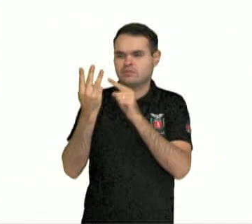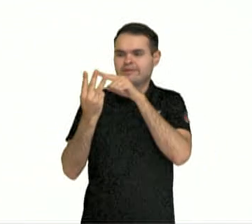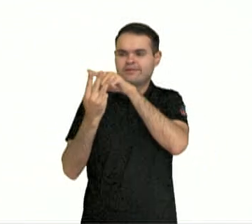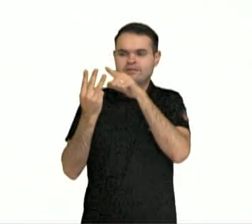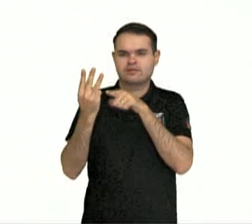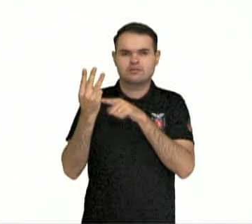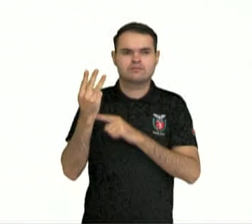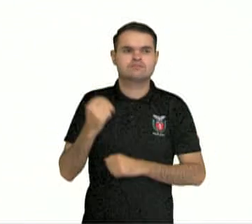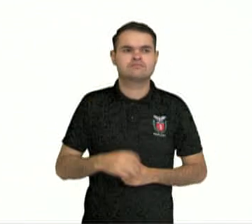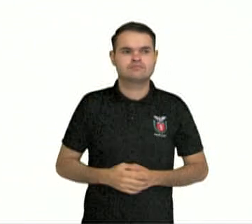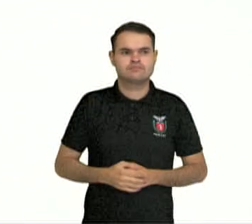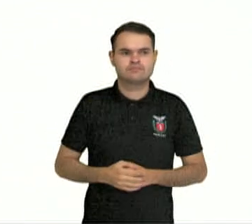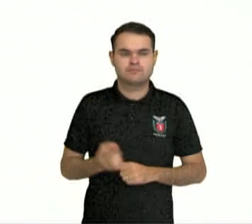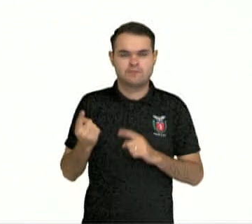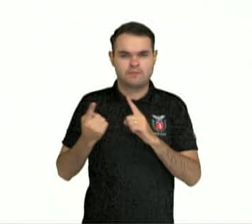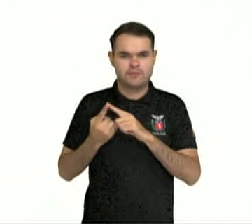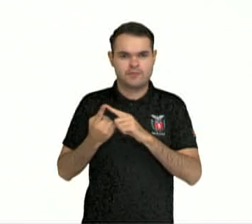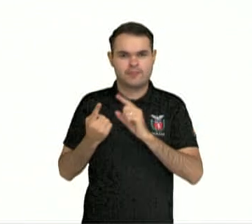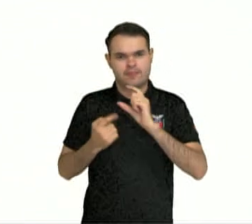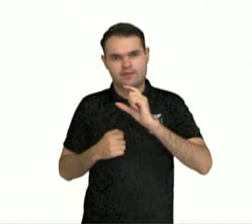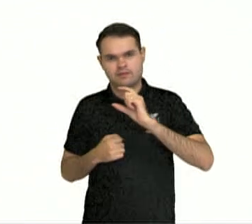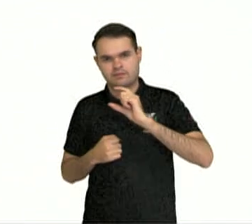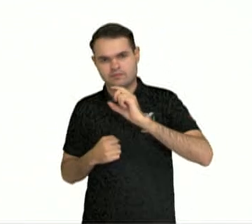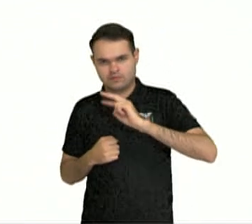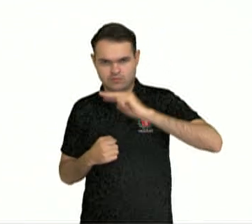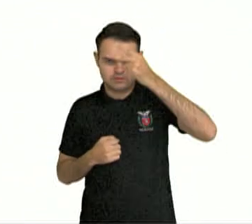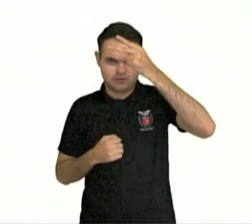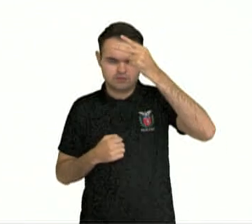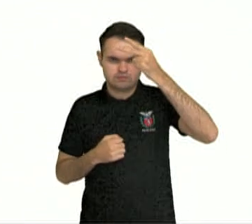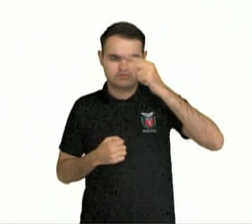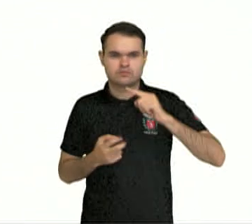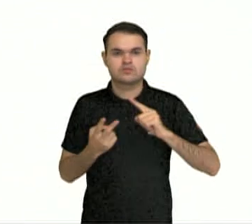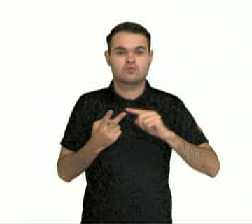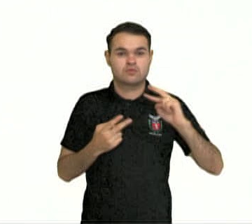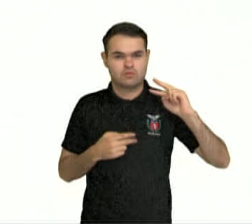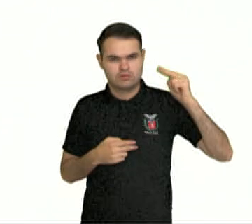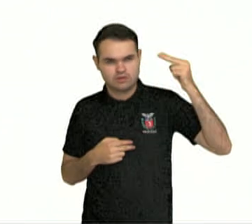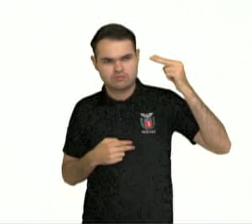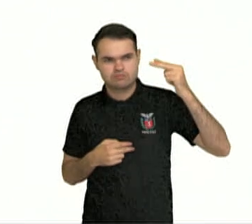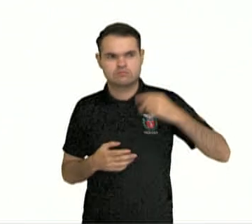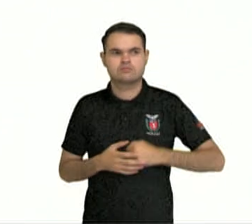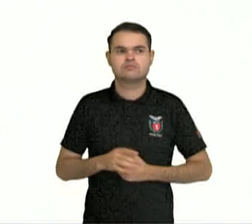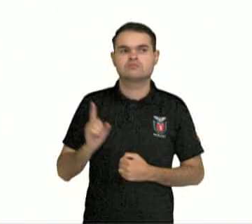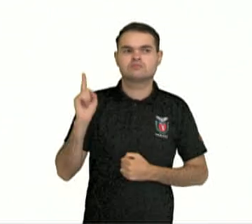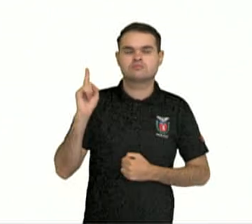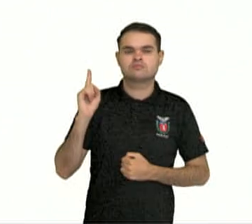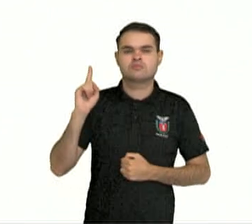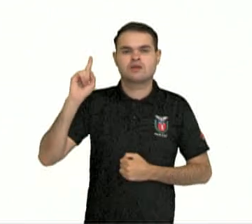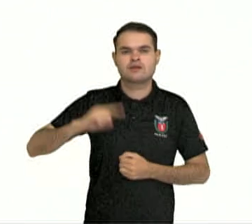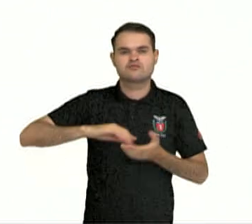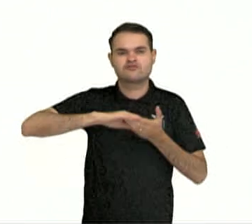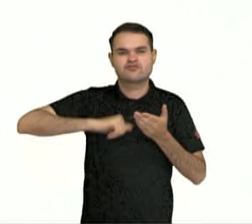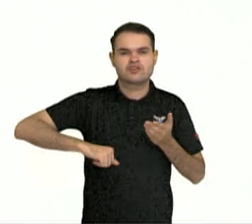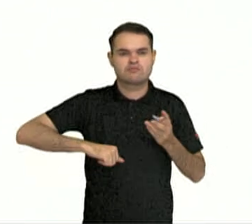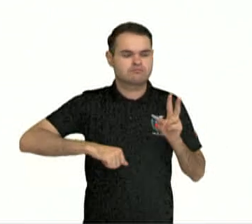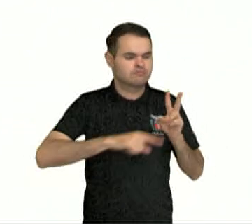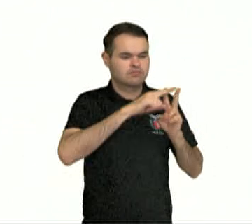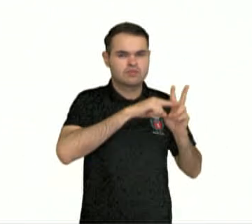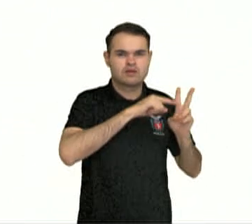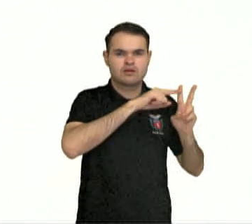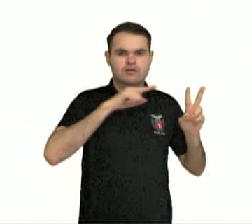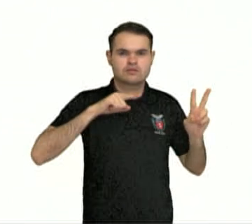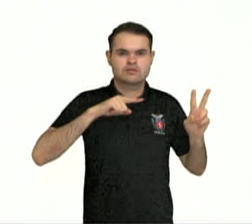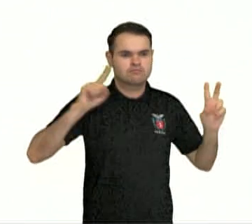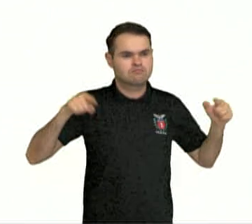quadrado, segundo termo ao quadrado, ok? Então, eu tenho que pegar esses termos aqui e extrair a raiz. E tenho que ter uma